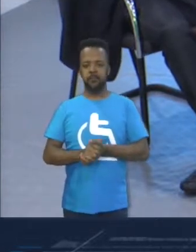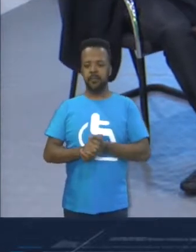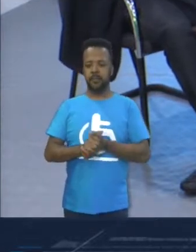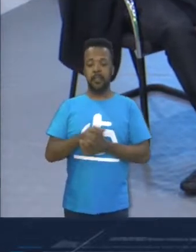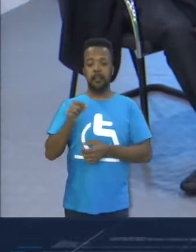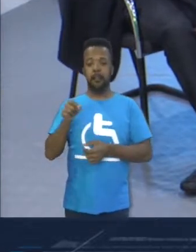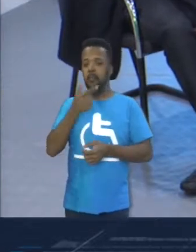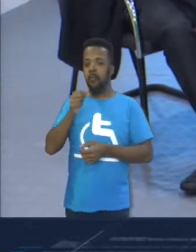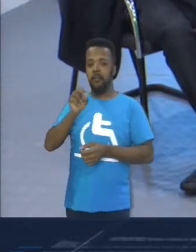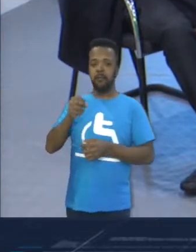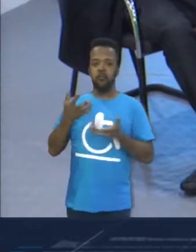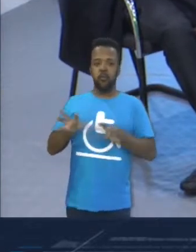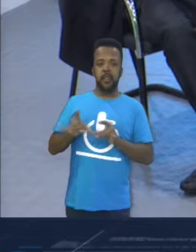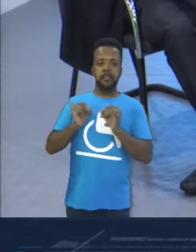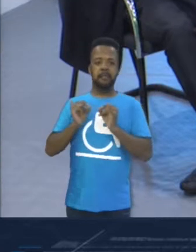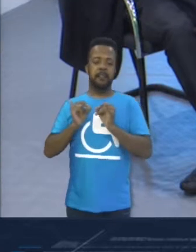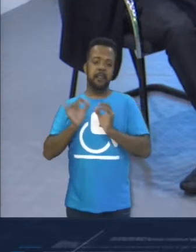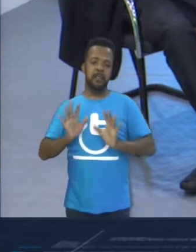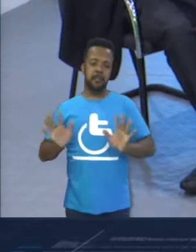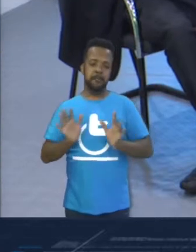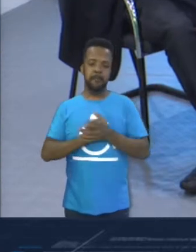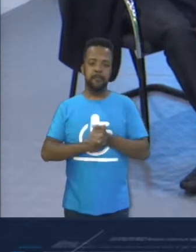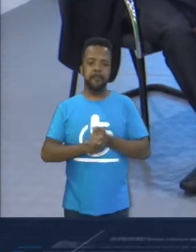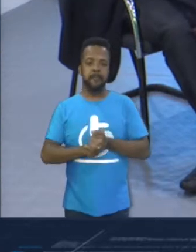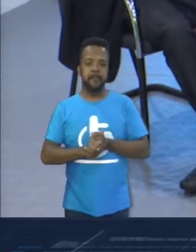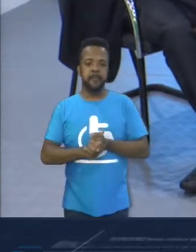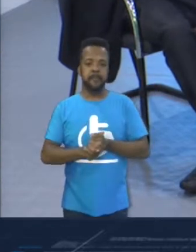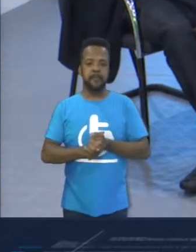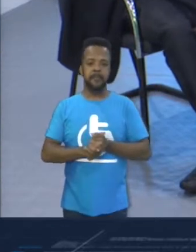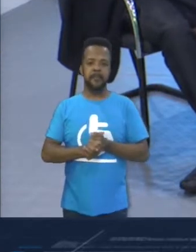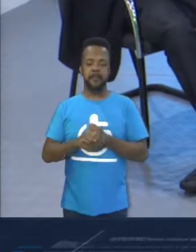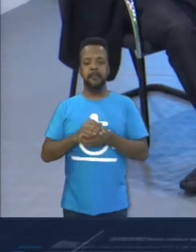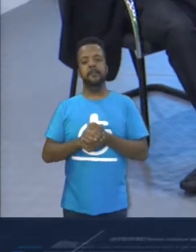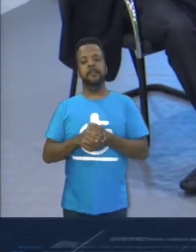Não quis fazer o exame de